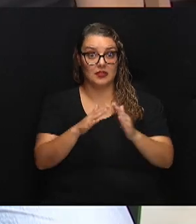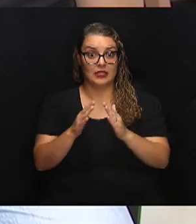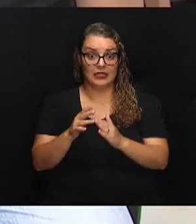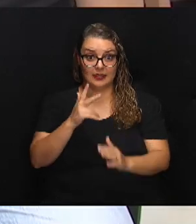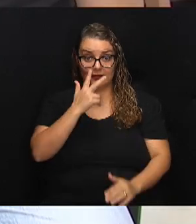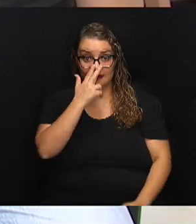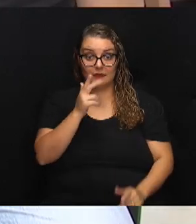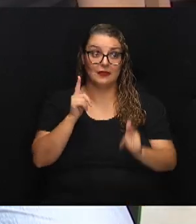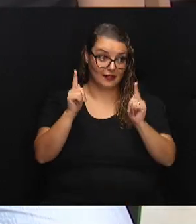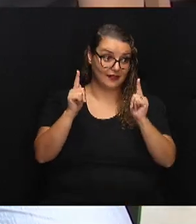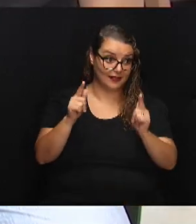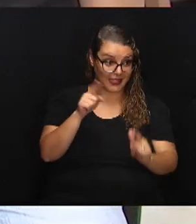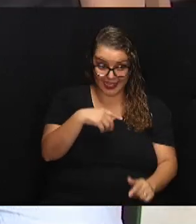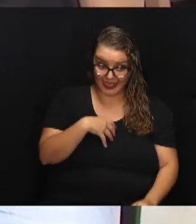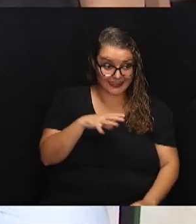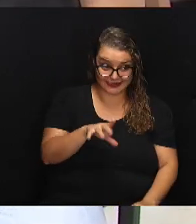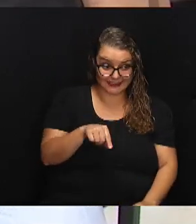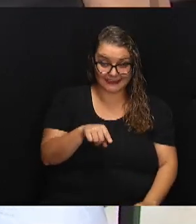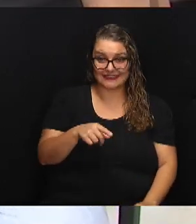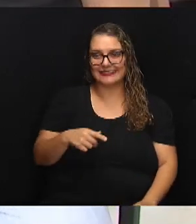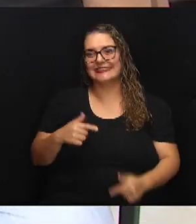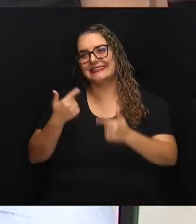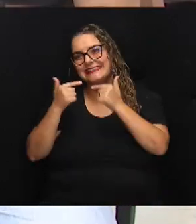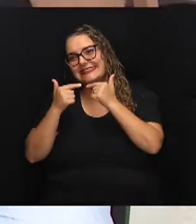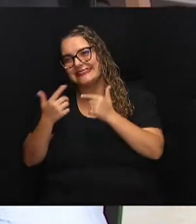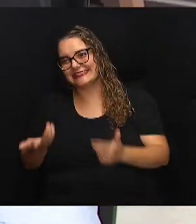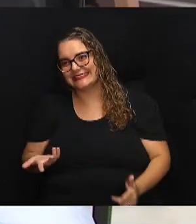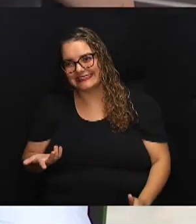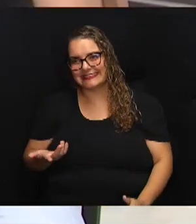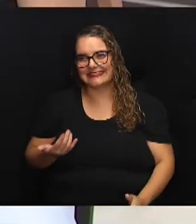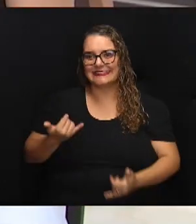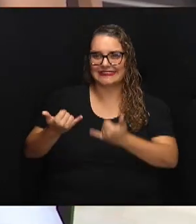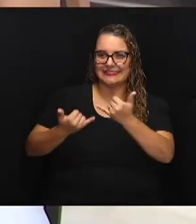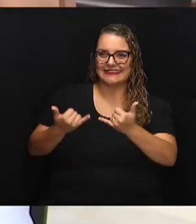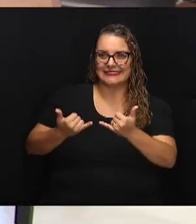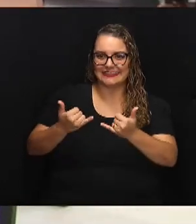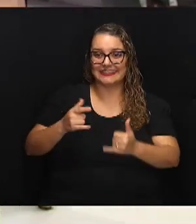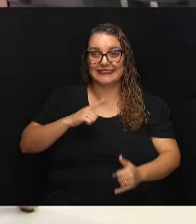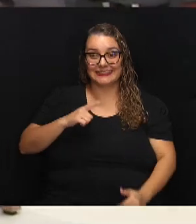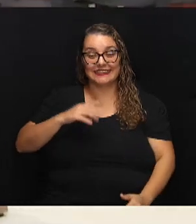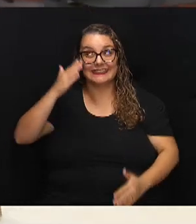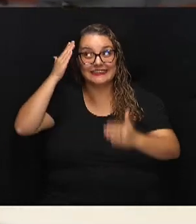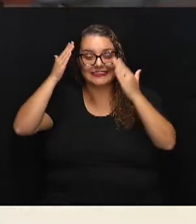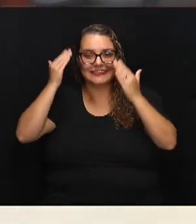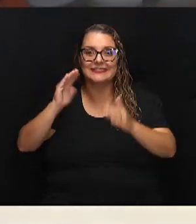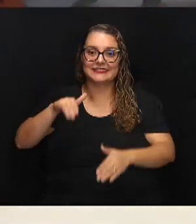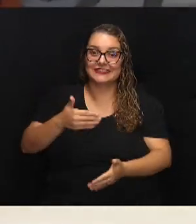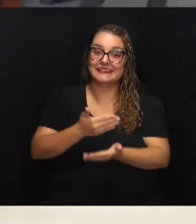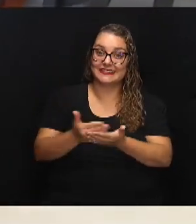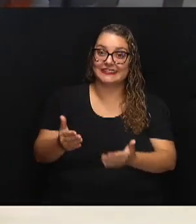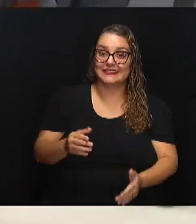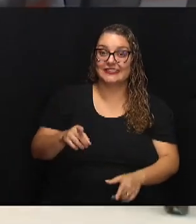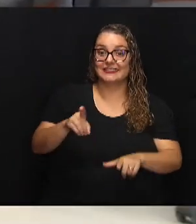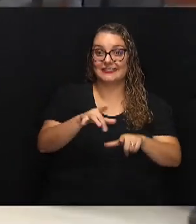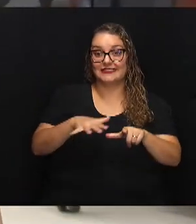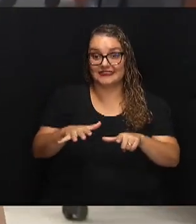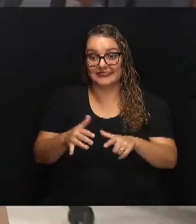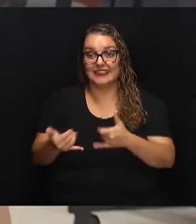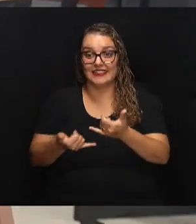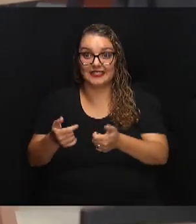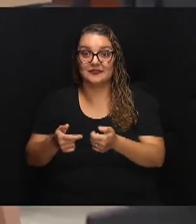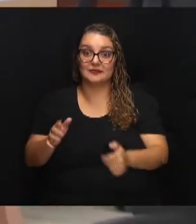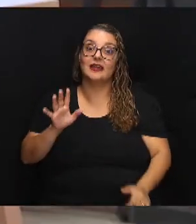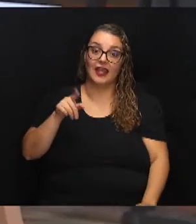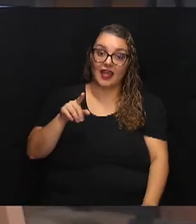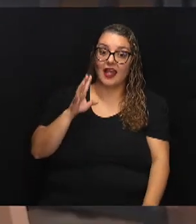muito divertida, é assim mesmo? Eu tava até brincando que eu tinha mais cabelo quando eu comecei, né? O designer de games é uma profissão bem legal,